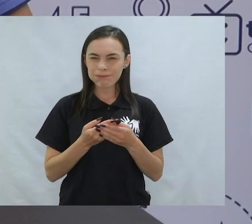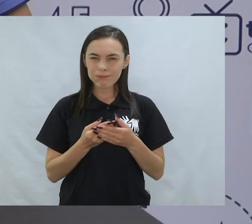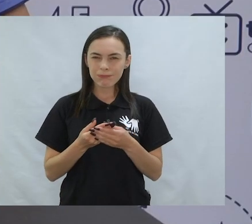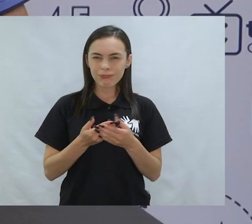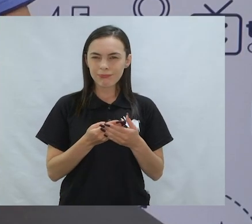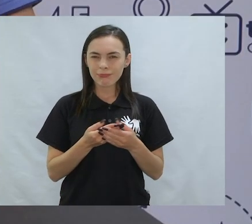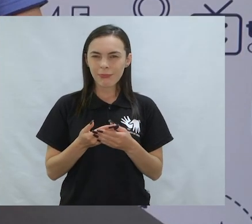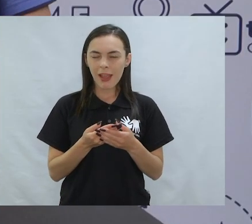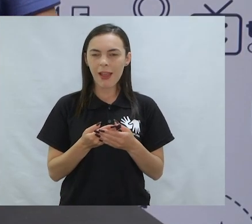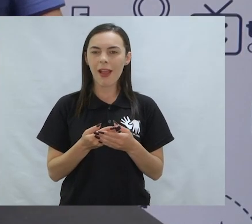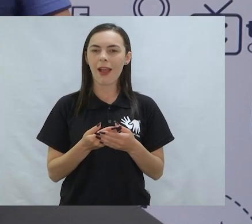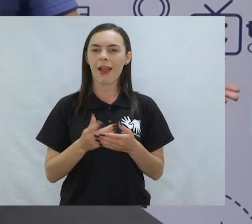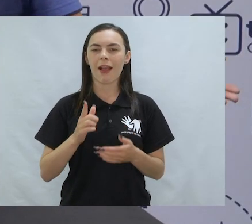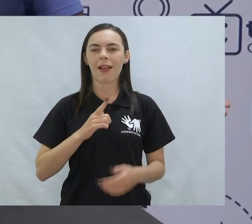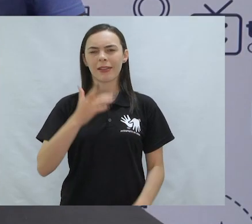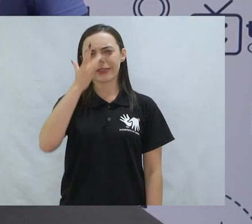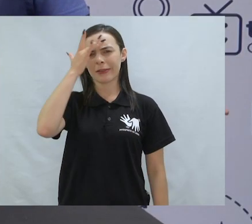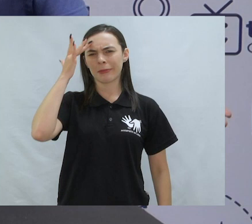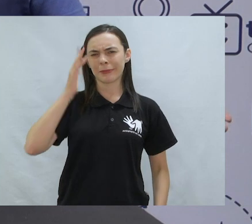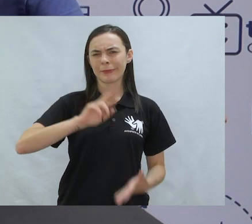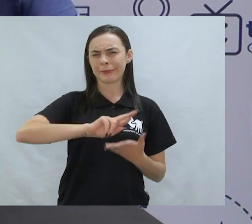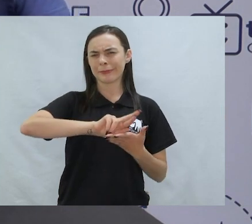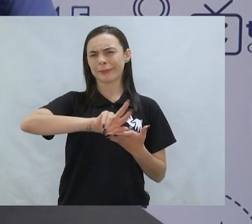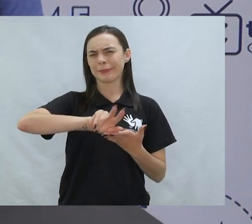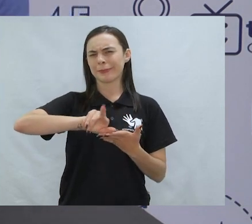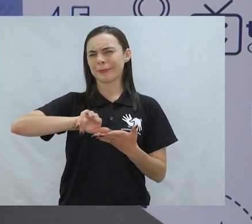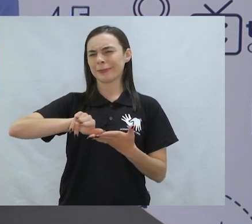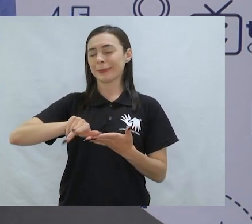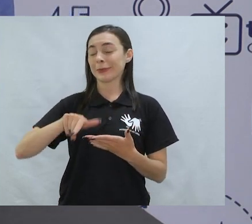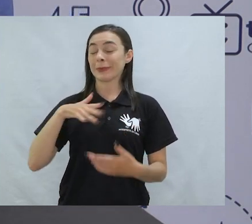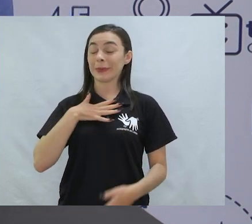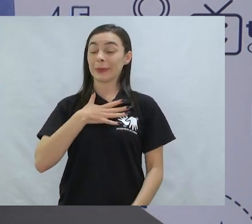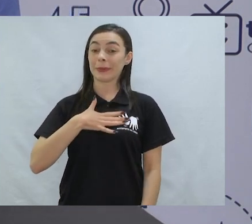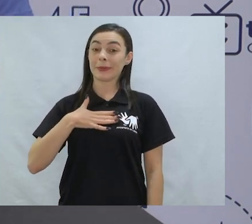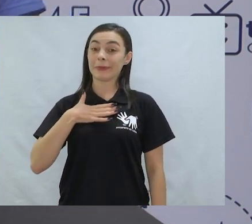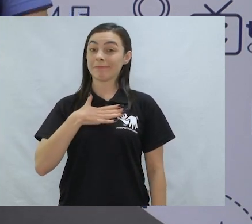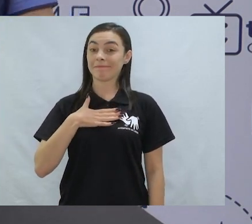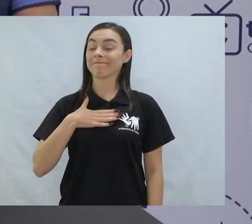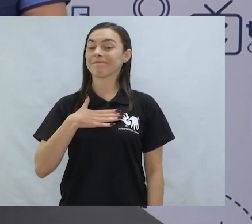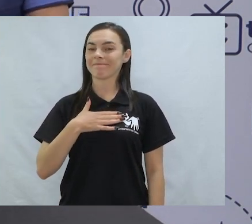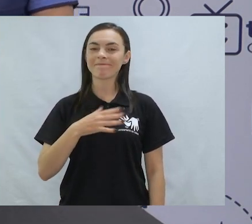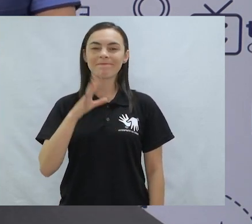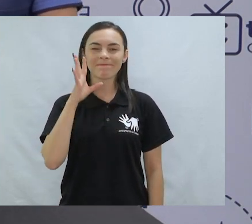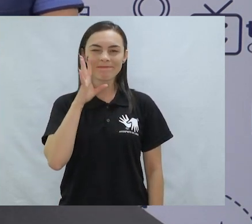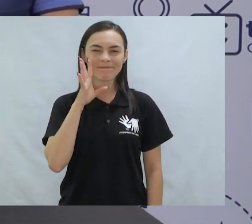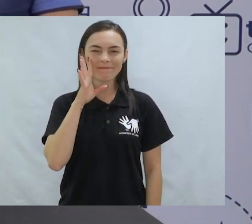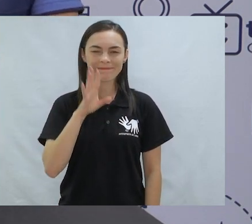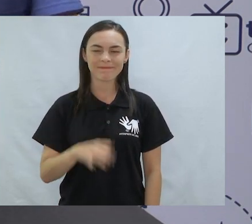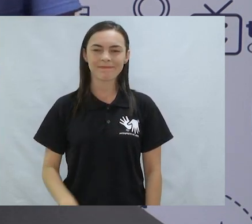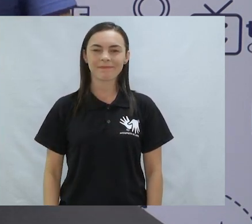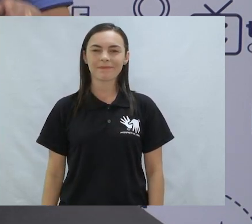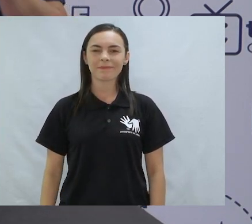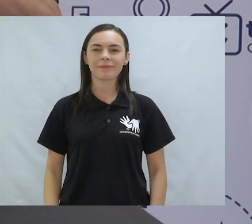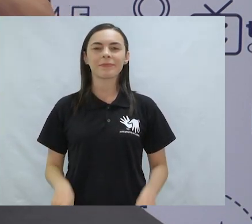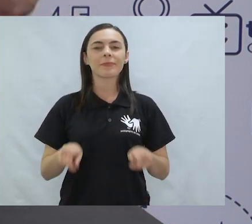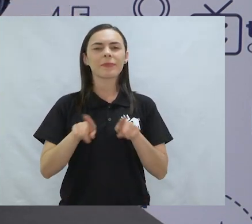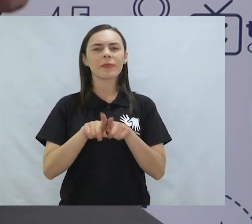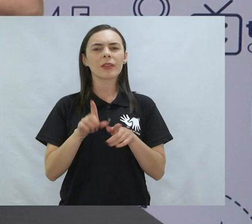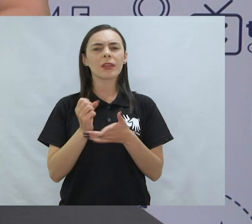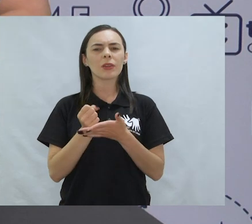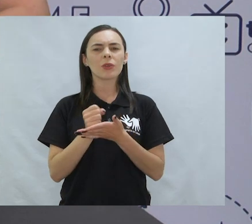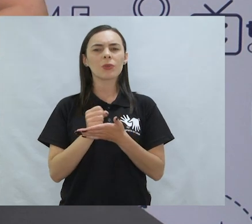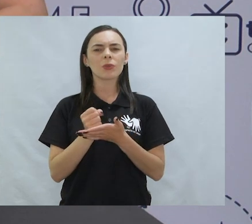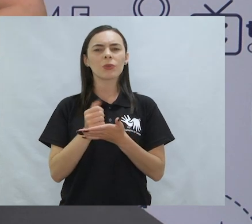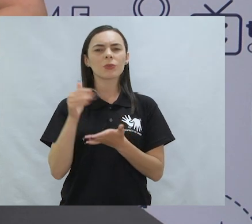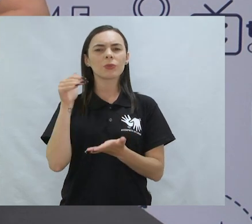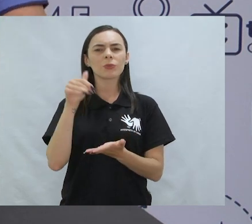videogame? Nossa, tem tanta gente que gosta desse jogo. Muito legal, né? E tem mais